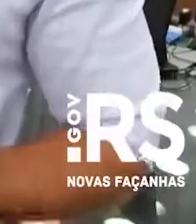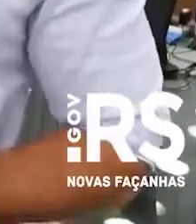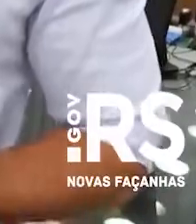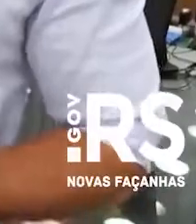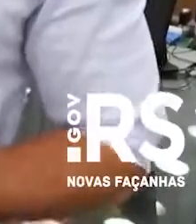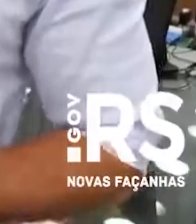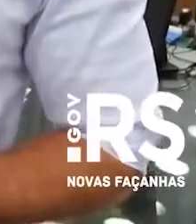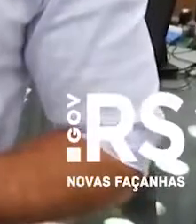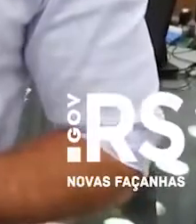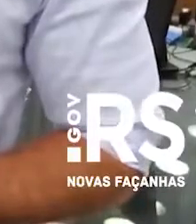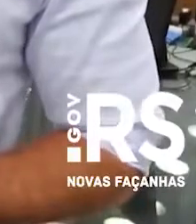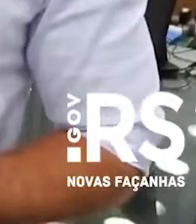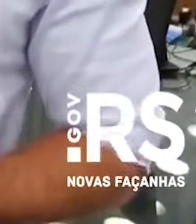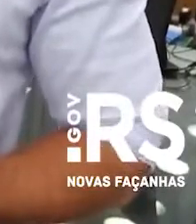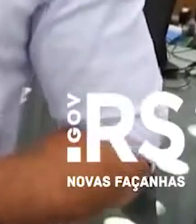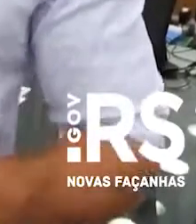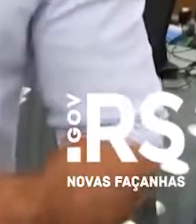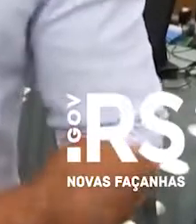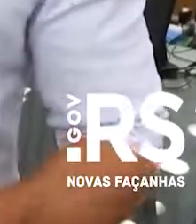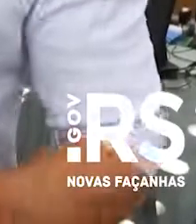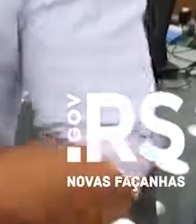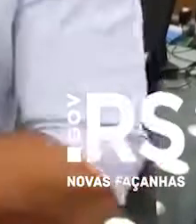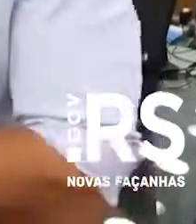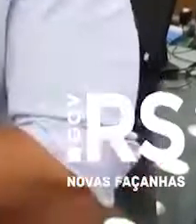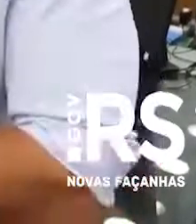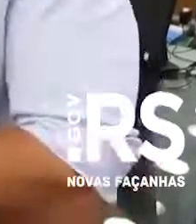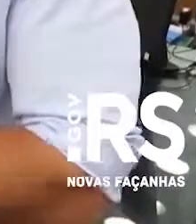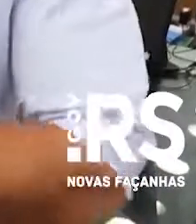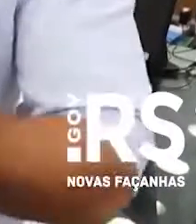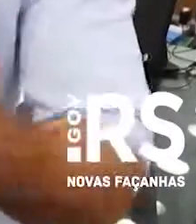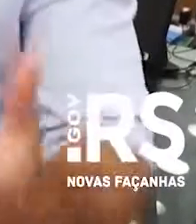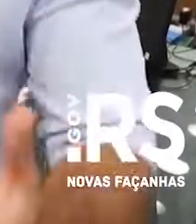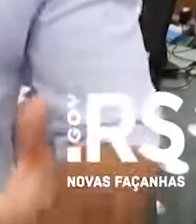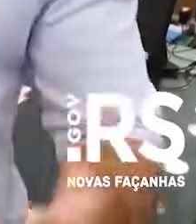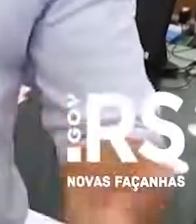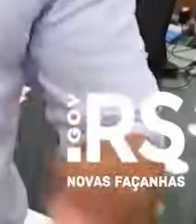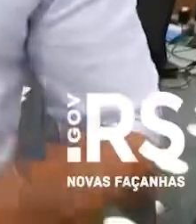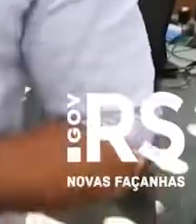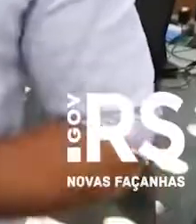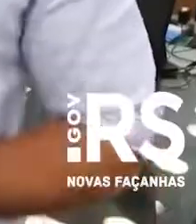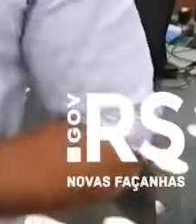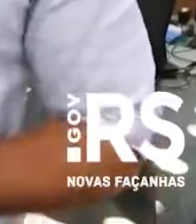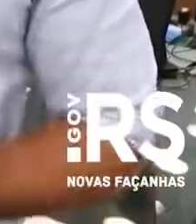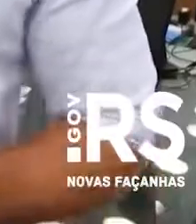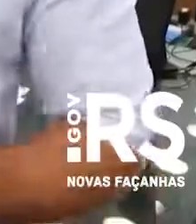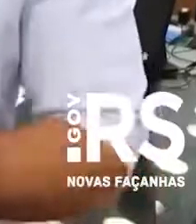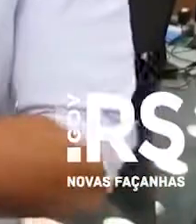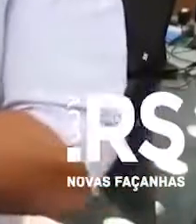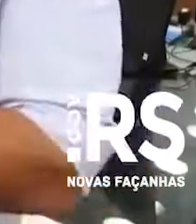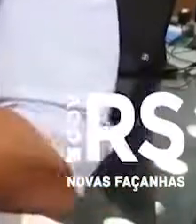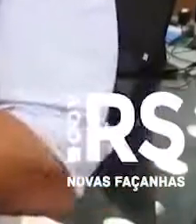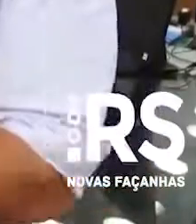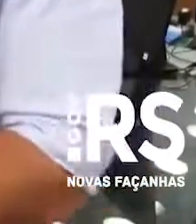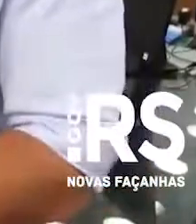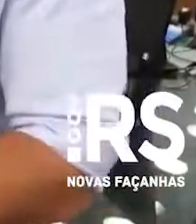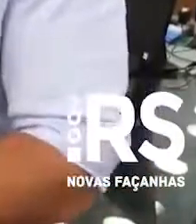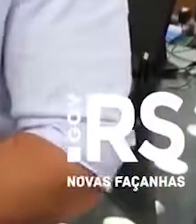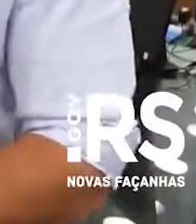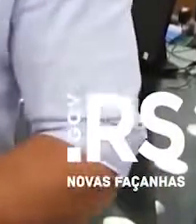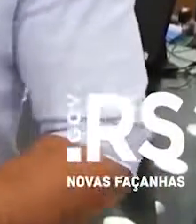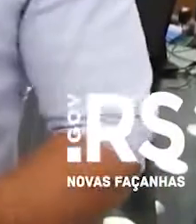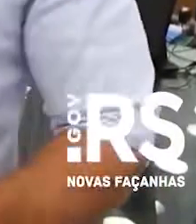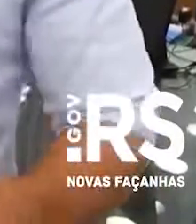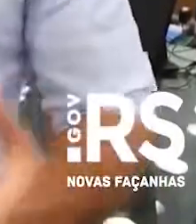caso específico, o preço do produto, o local, né, o comércio, a farmácia ou o supermercado. Então é importante fazer a foto